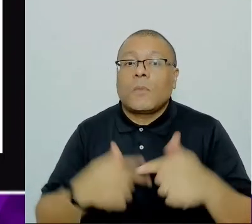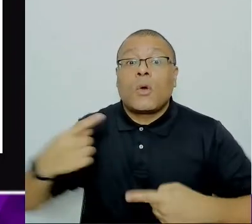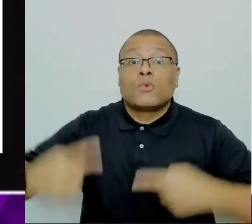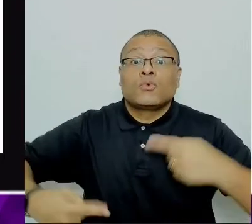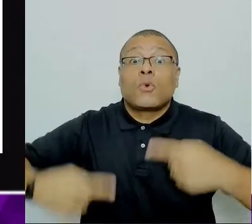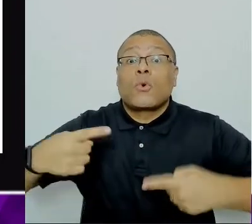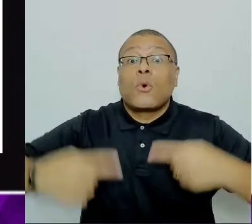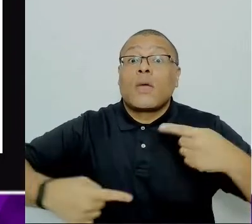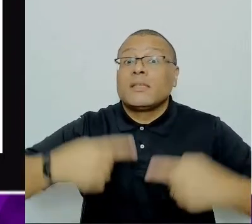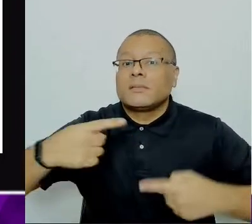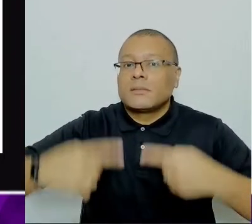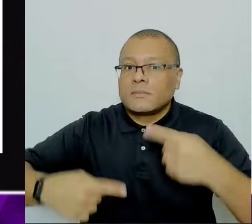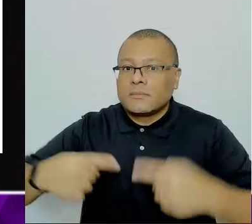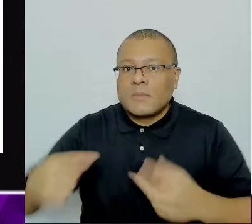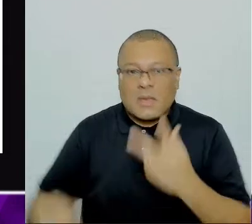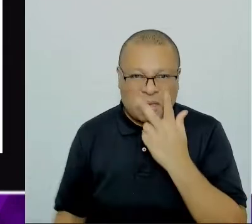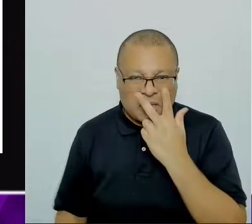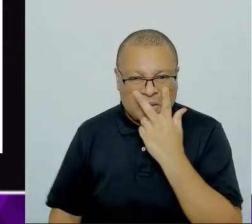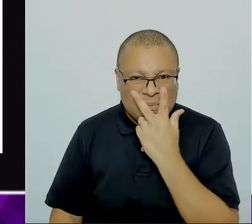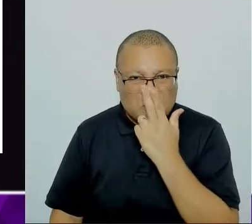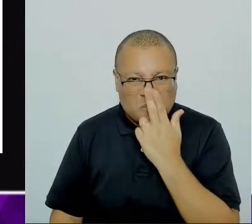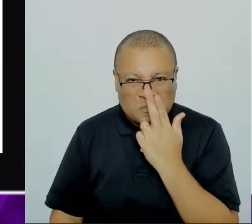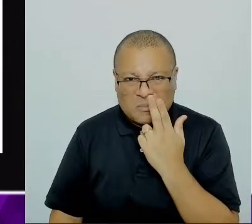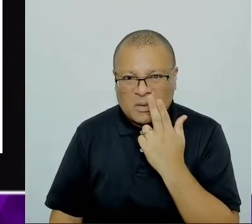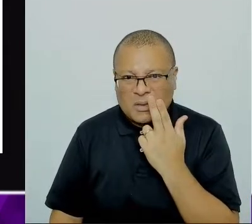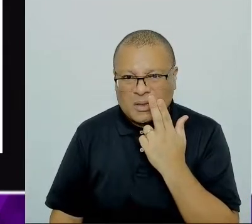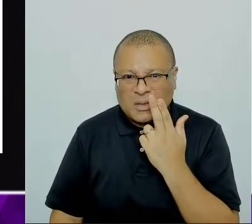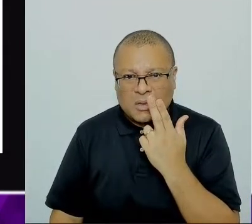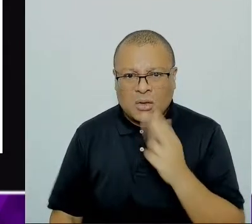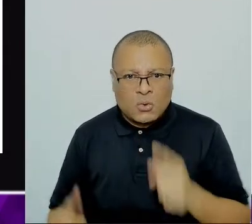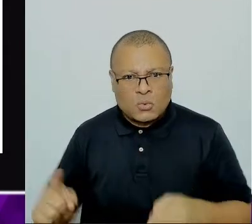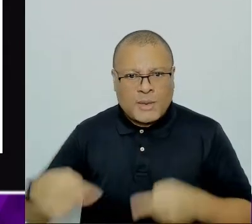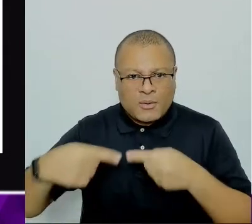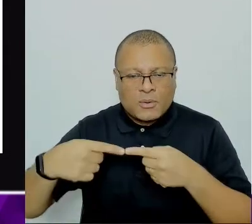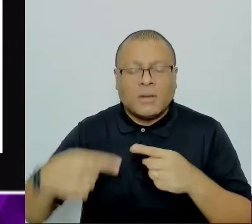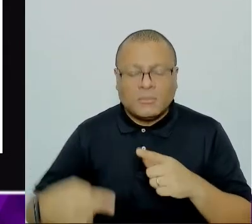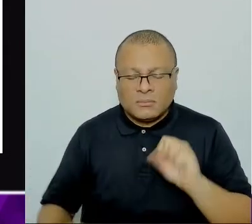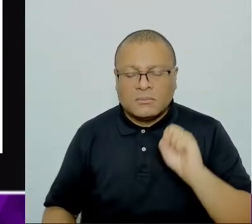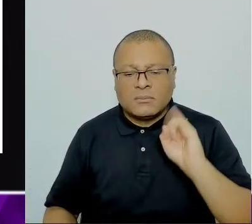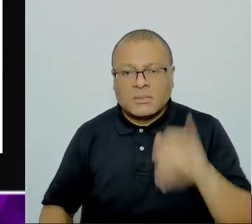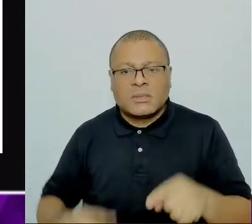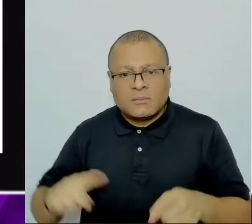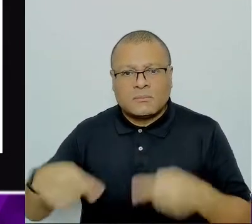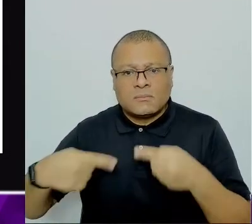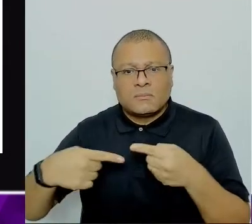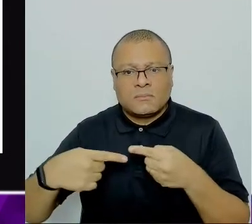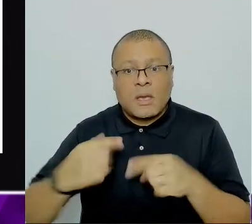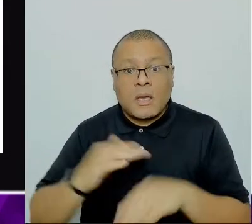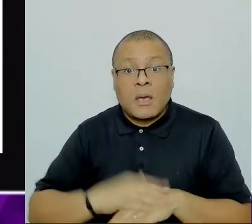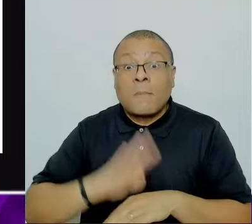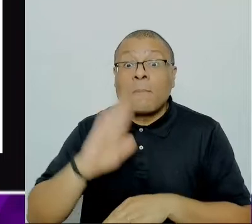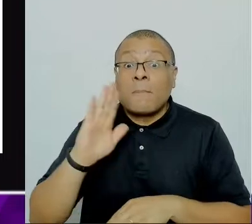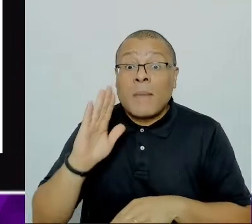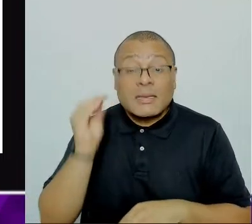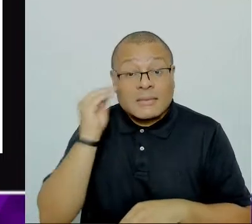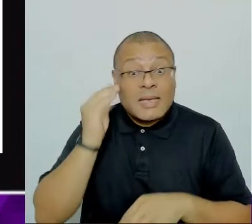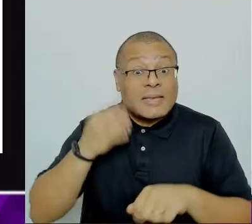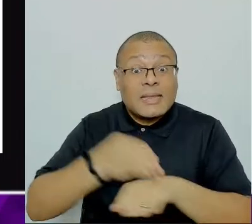né? Os concorrentes parece que não é um concorrente direto da Amazon, mas é sim um concorrente da Amazon, cada vez mais entrando nesse